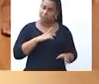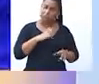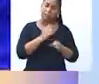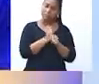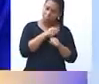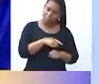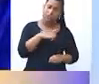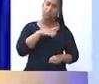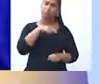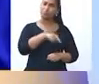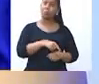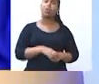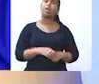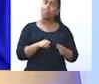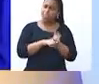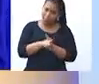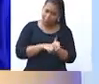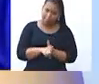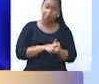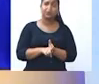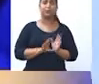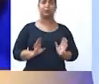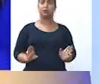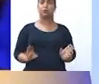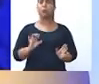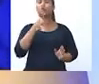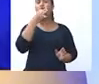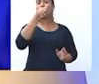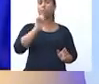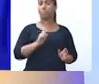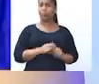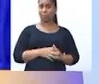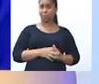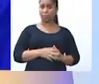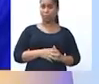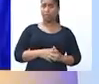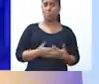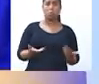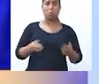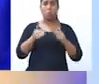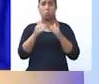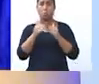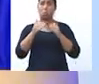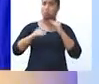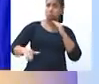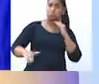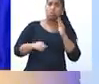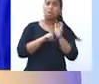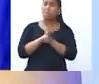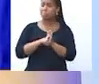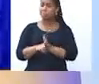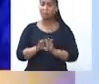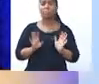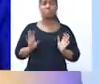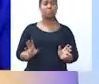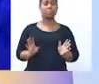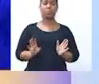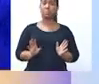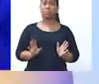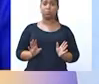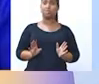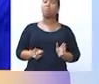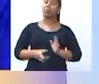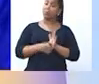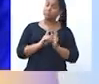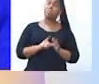fonte, tem uma pesquisa por trás, não é uma meramente opinião. Né? O fato de eu concordar ou discordar da pesquisa não deixa que ela seja uma